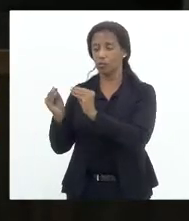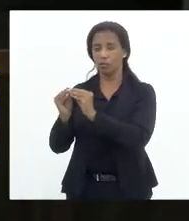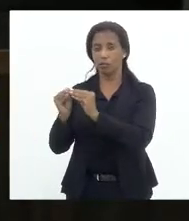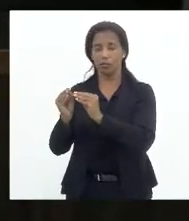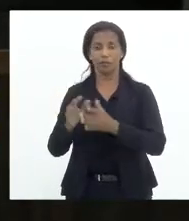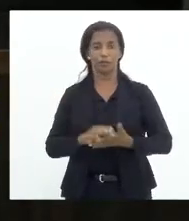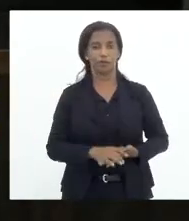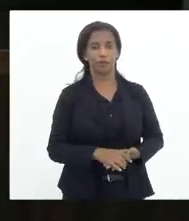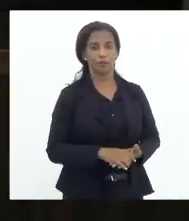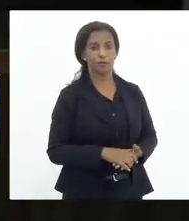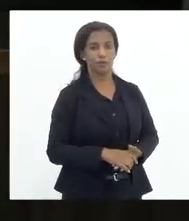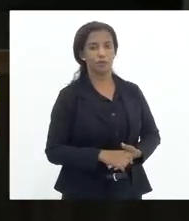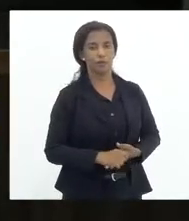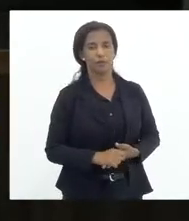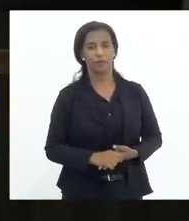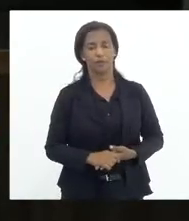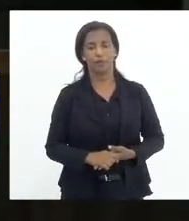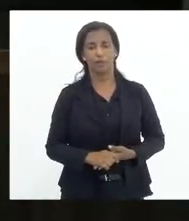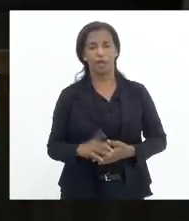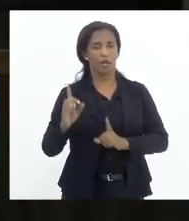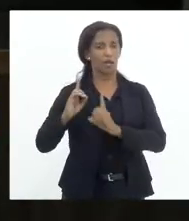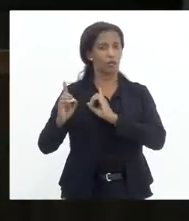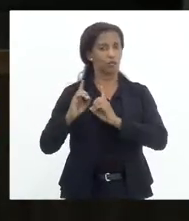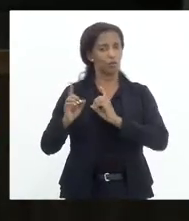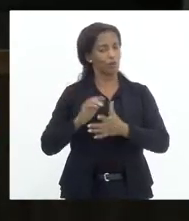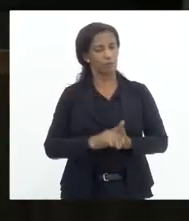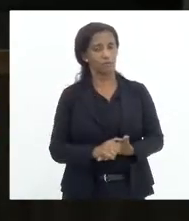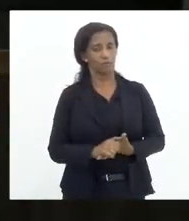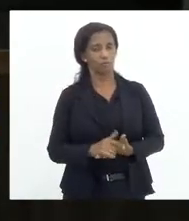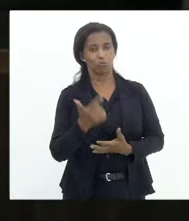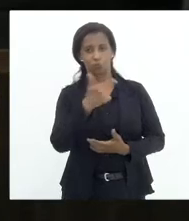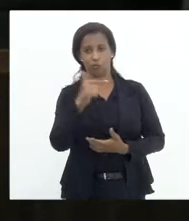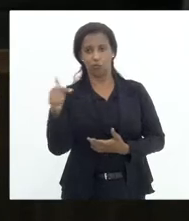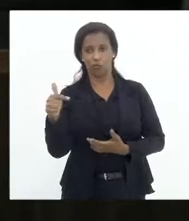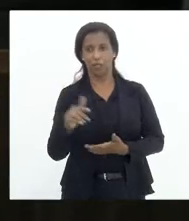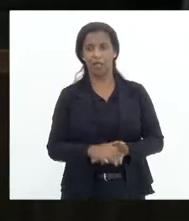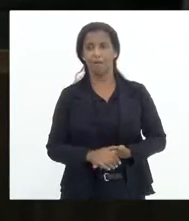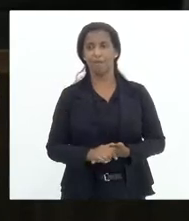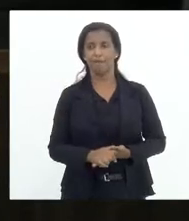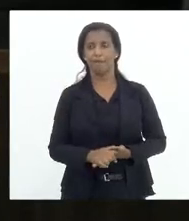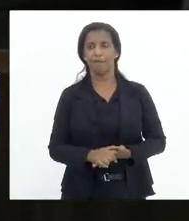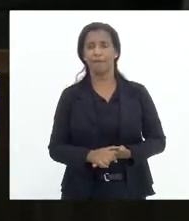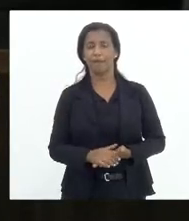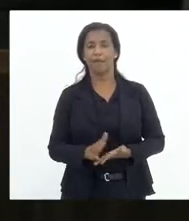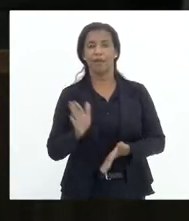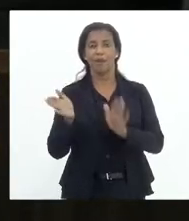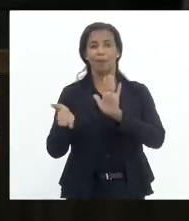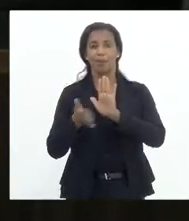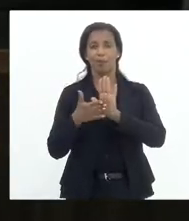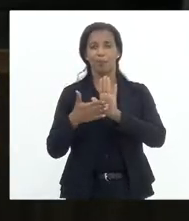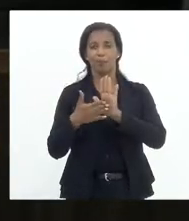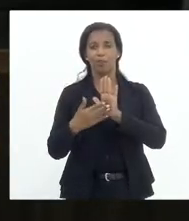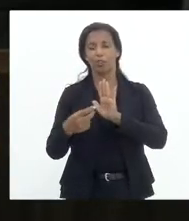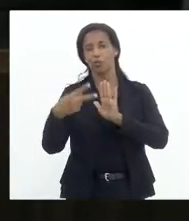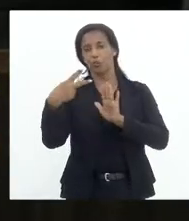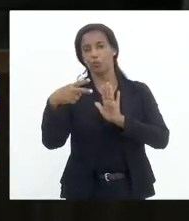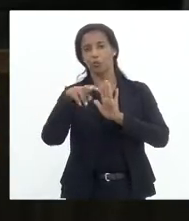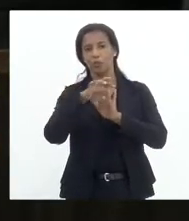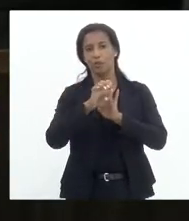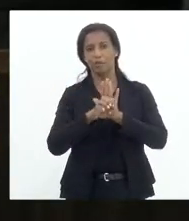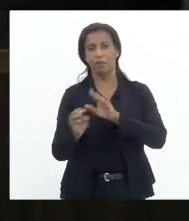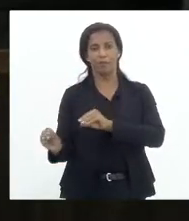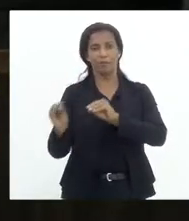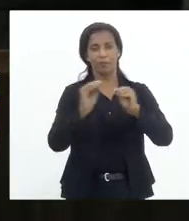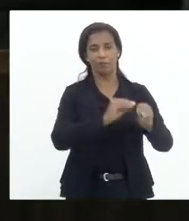forma que menciona e em discussão 90 e Queira discutir se a da descrição a presente proposta recebeu duas emendas